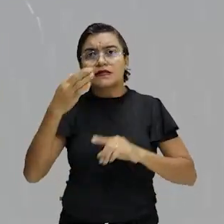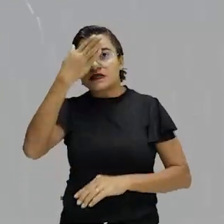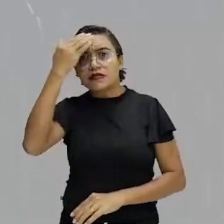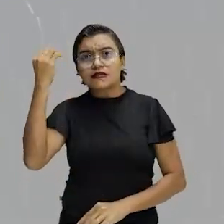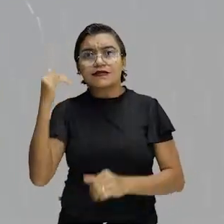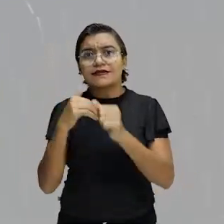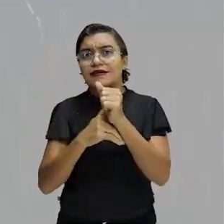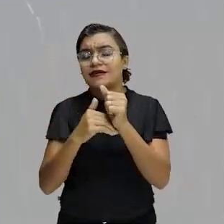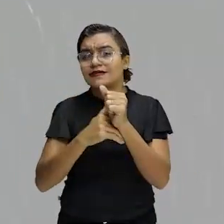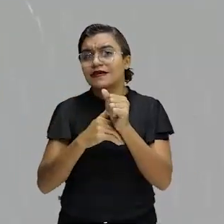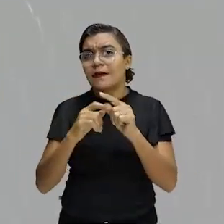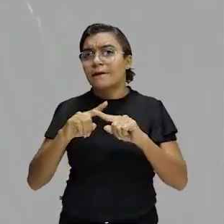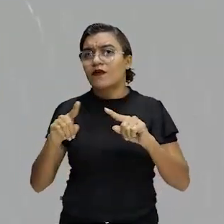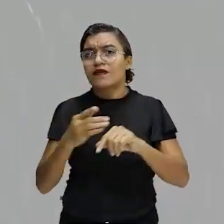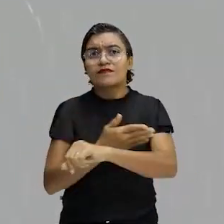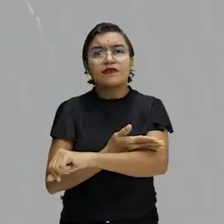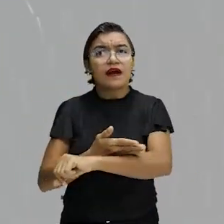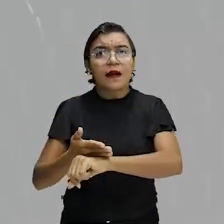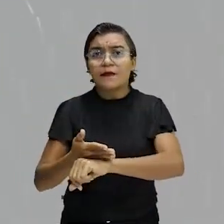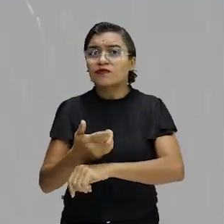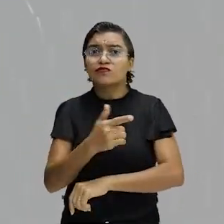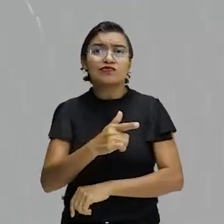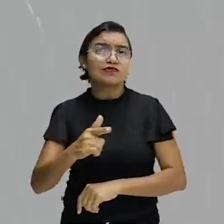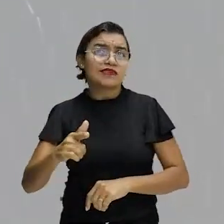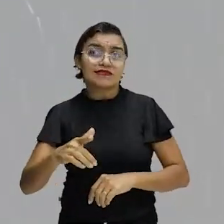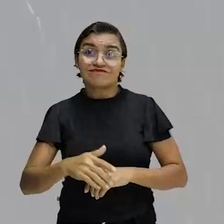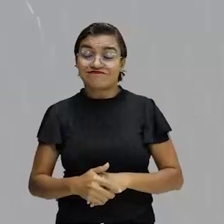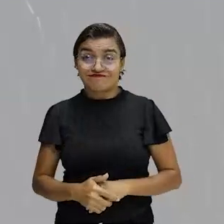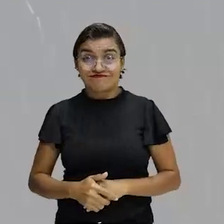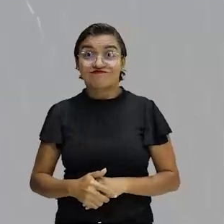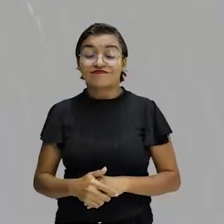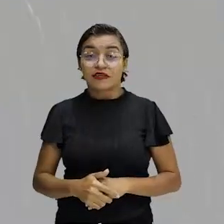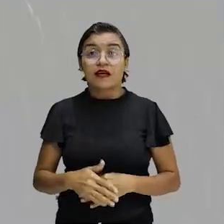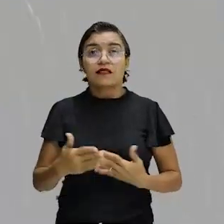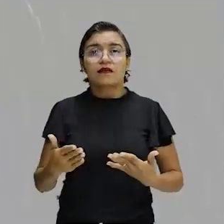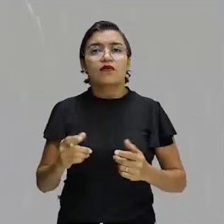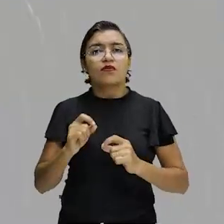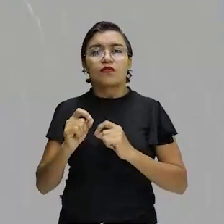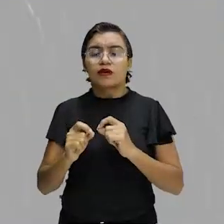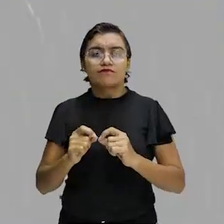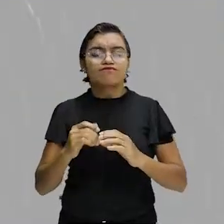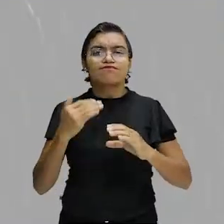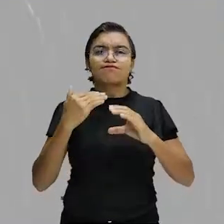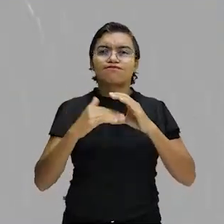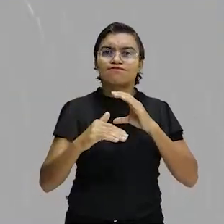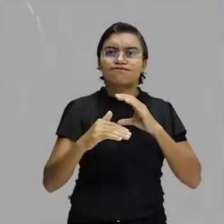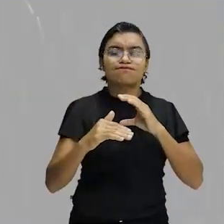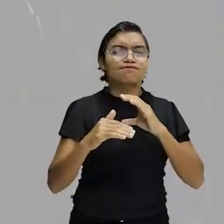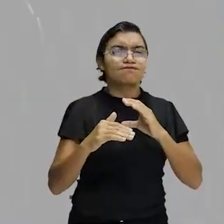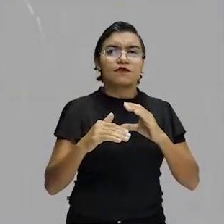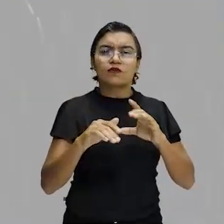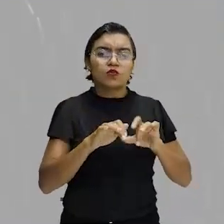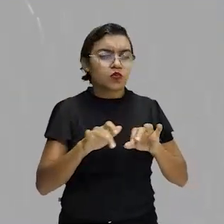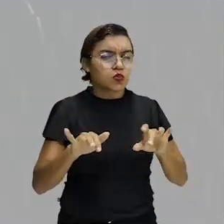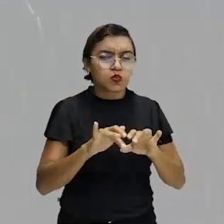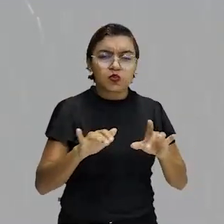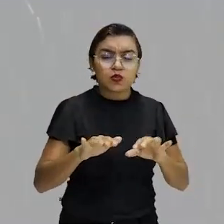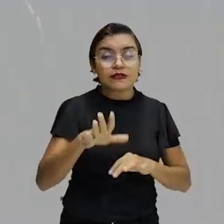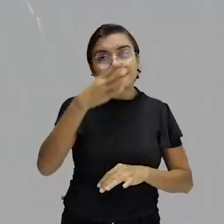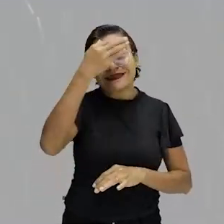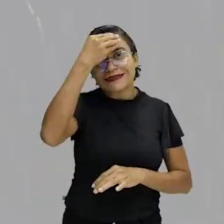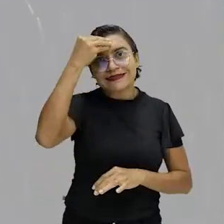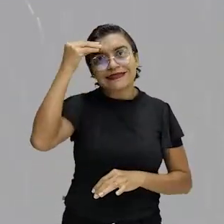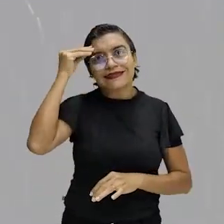hábito de utilizar aquele e-mail. Ele criou para uma função específica e não acessou mais, não fez mais uso daquela ferramenta